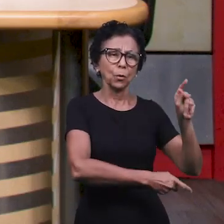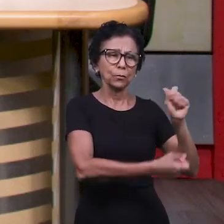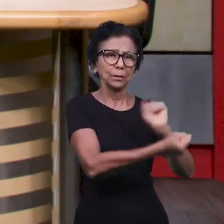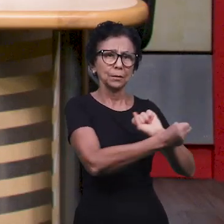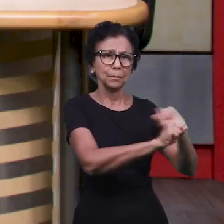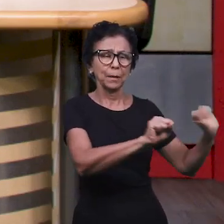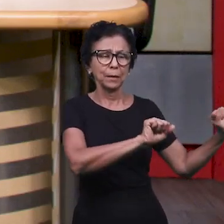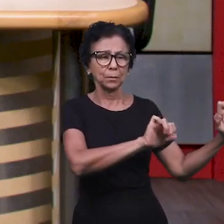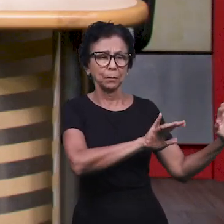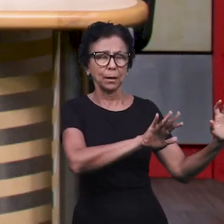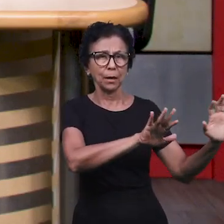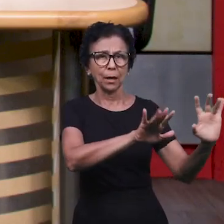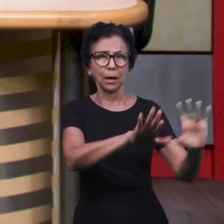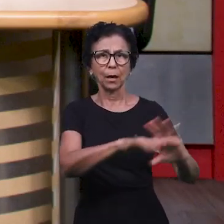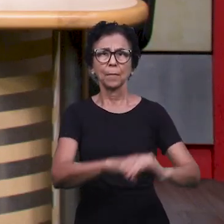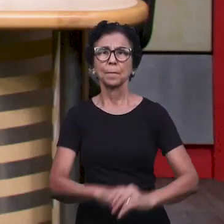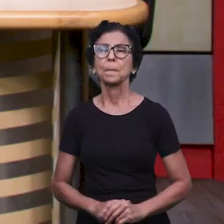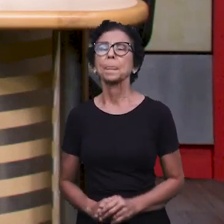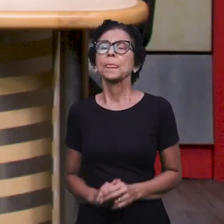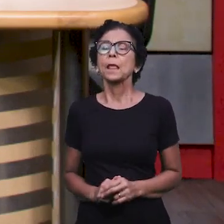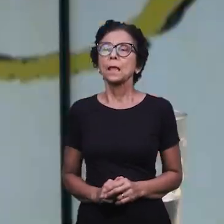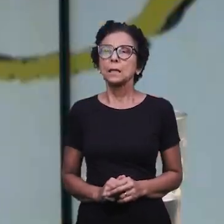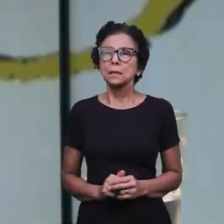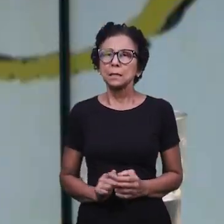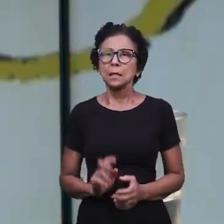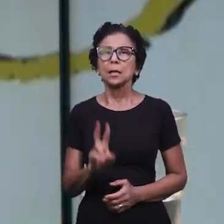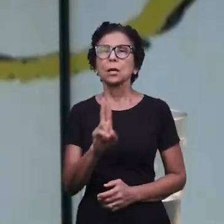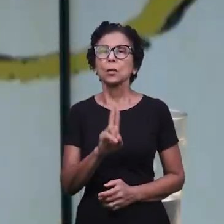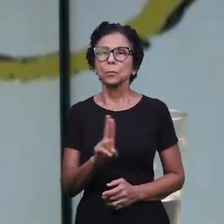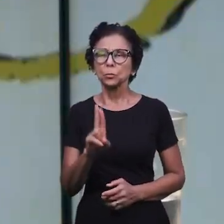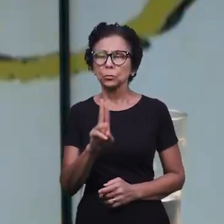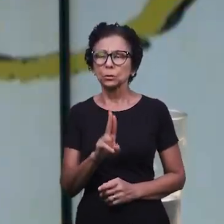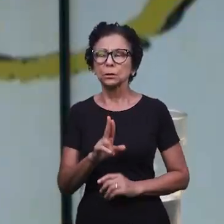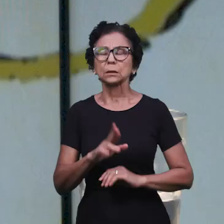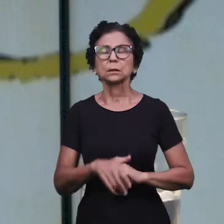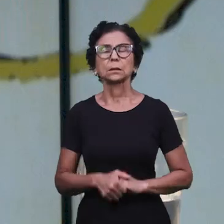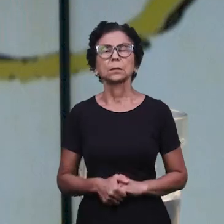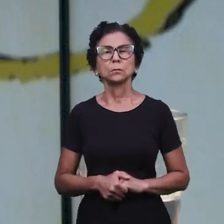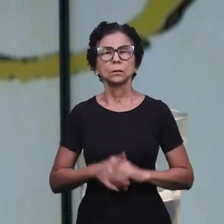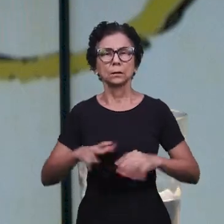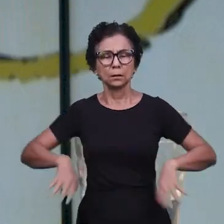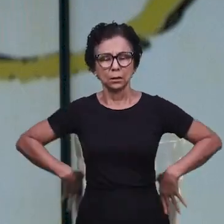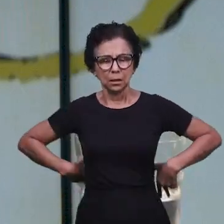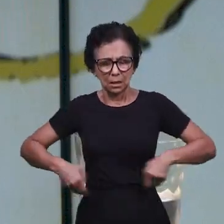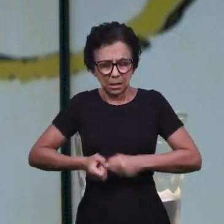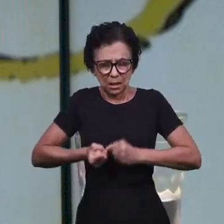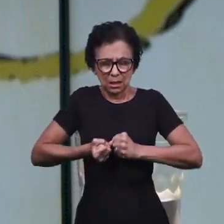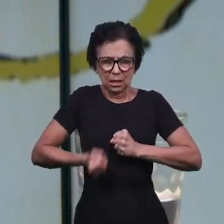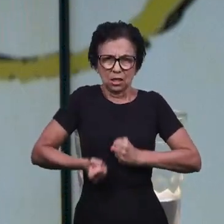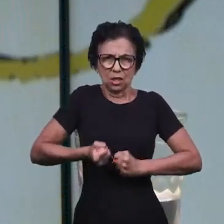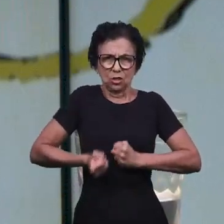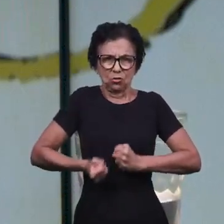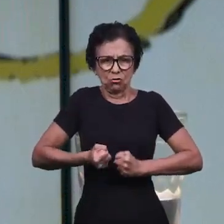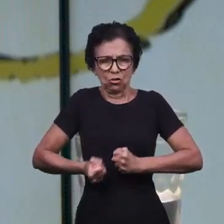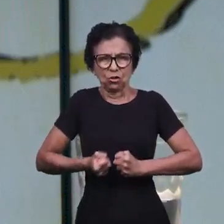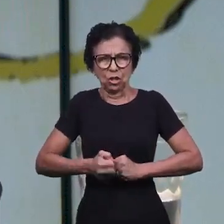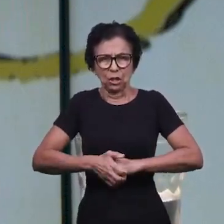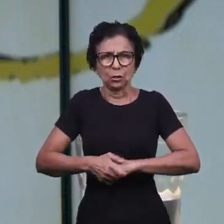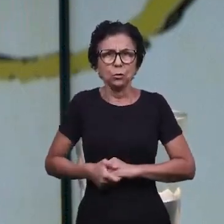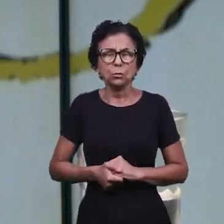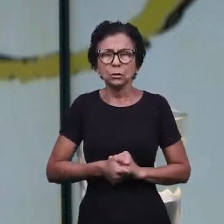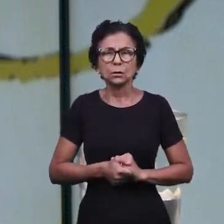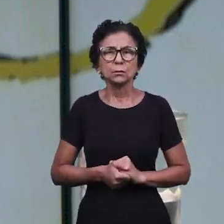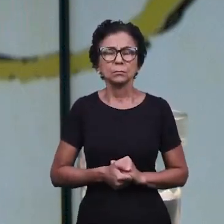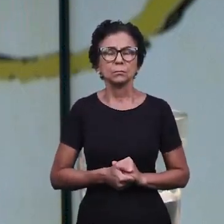do revestimento do Senhor. Fizeram aquilo com as sandálias, os calçados nos pés, ou seja, no caminho, e nós estamos